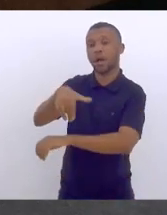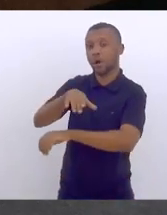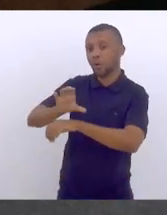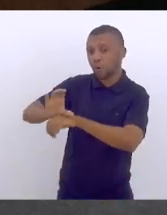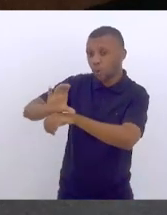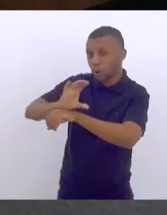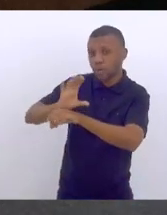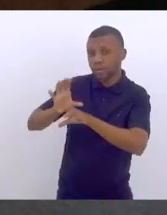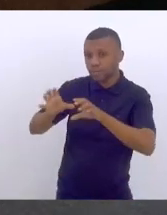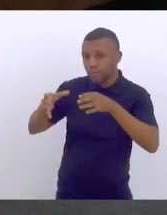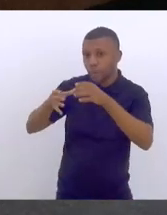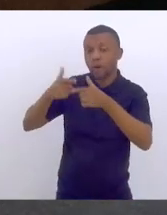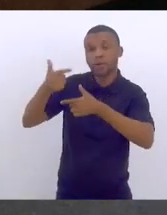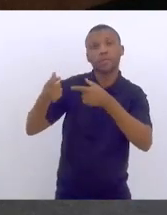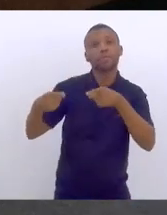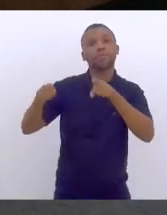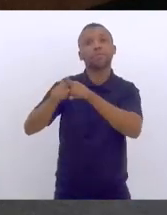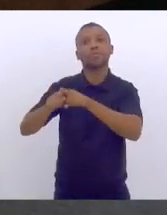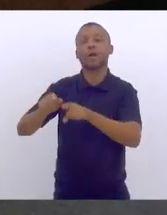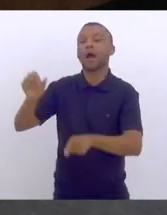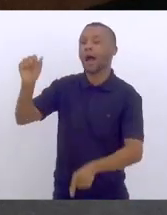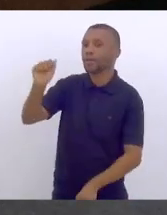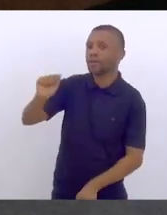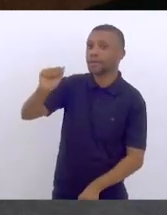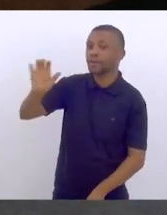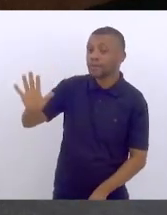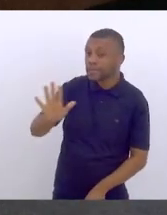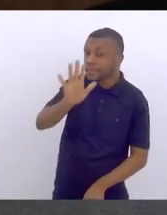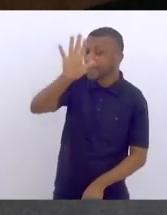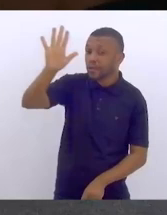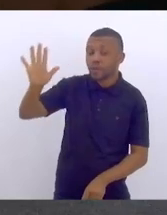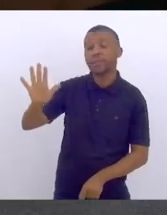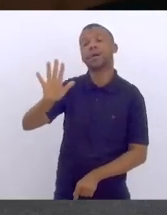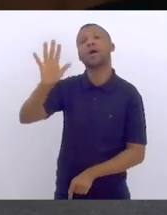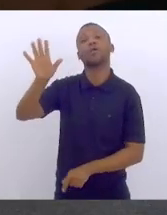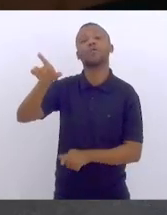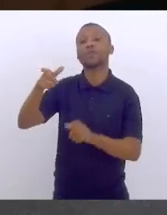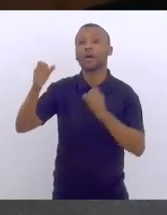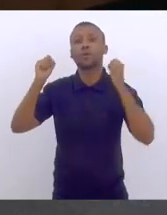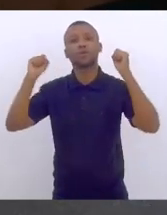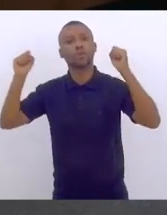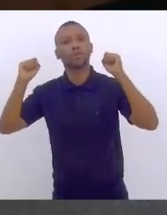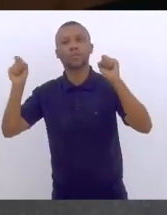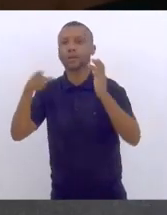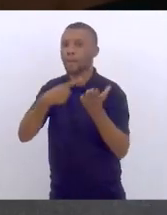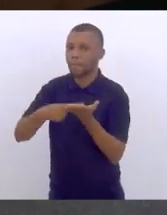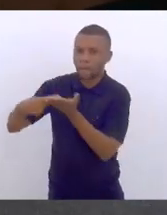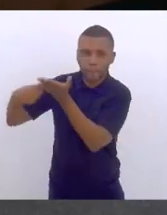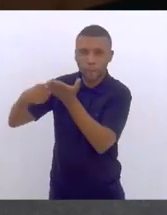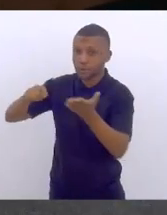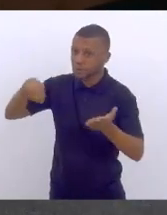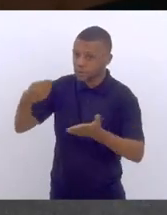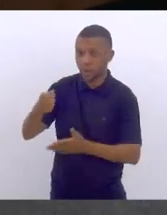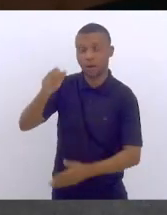com a Associação Nacional das Torcidas Organizadas,